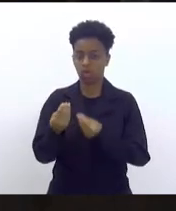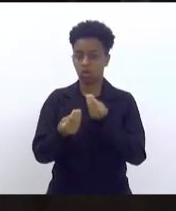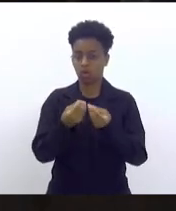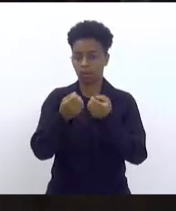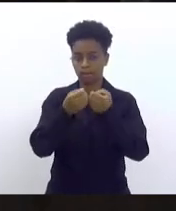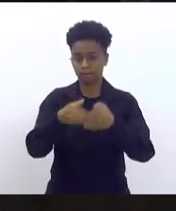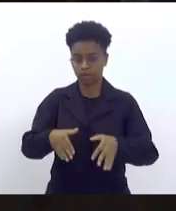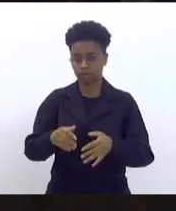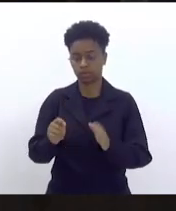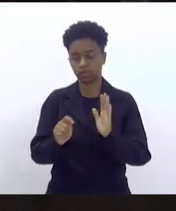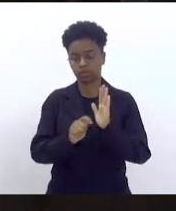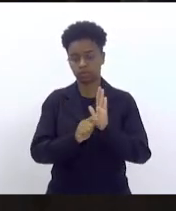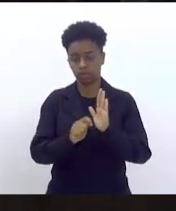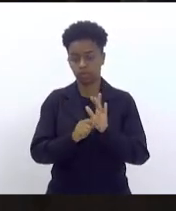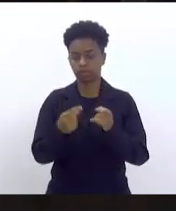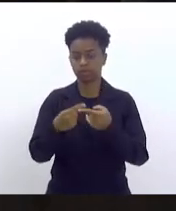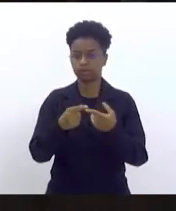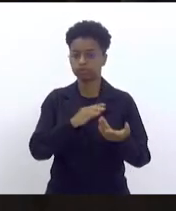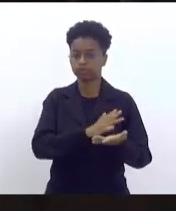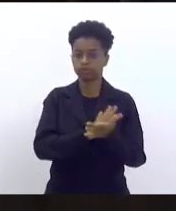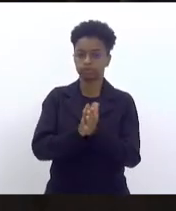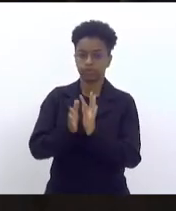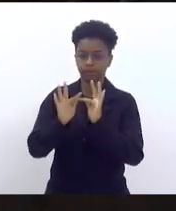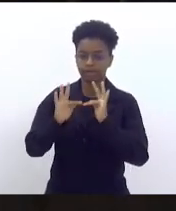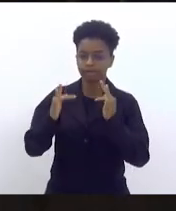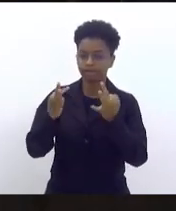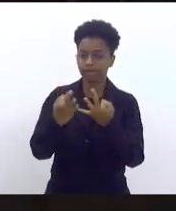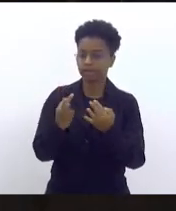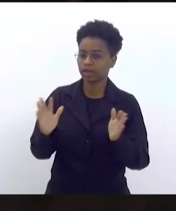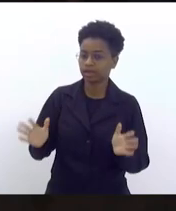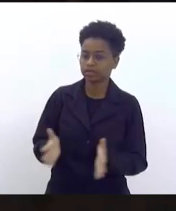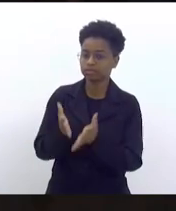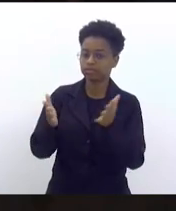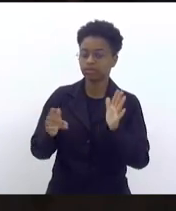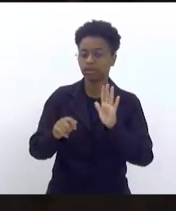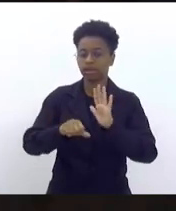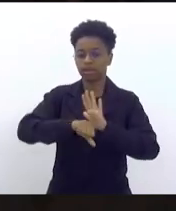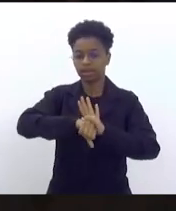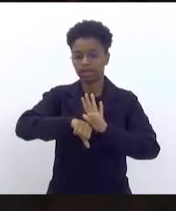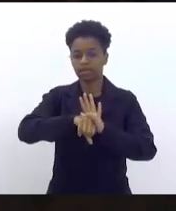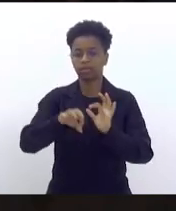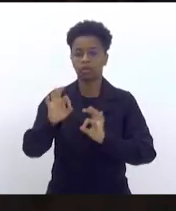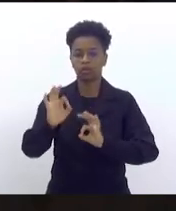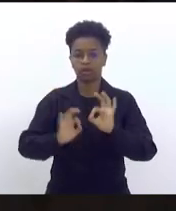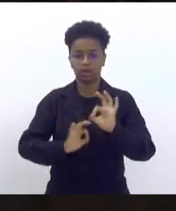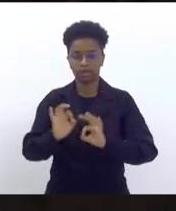traz dizima famílias incentivo crime organizado barbarizar